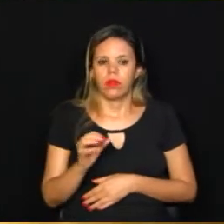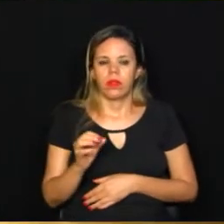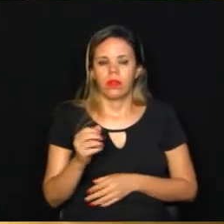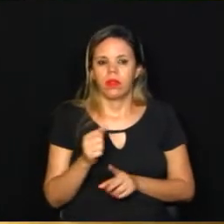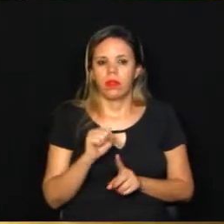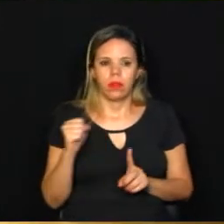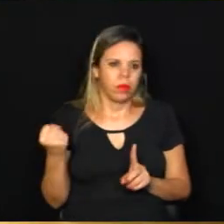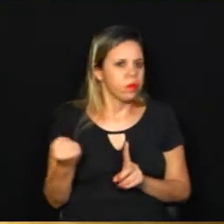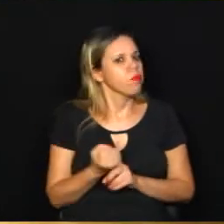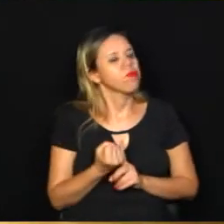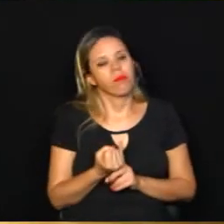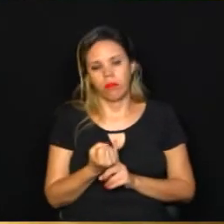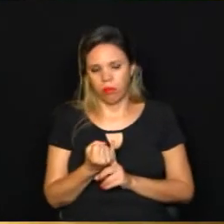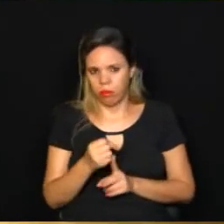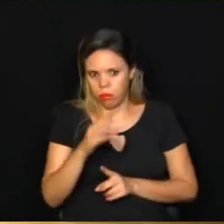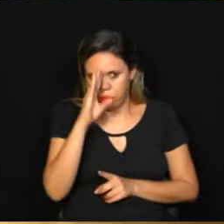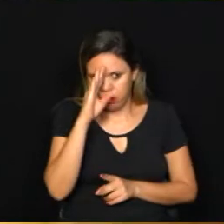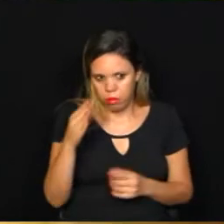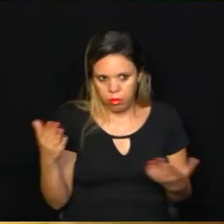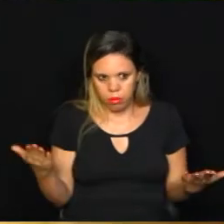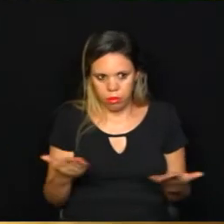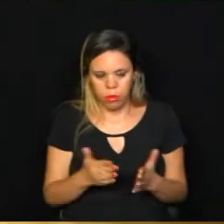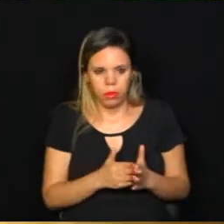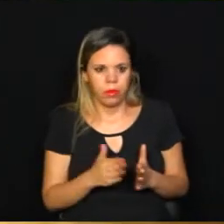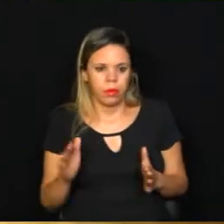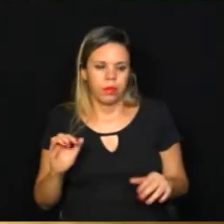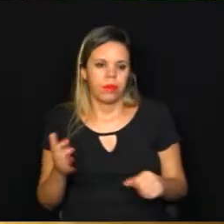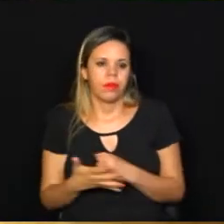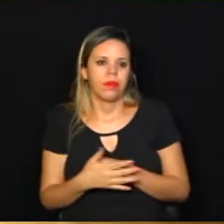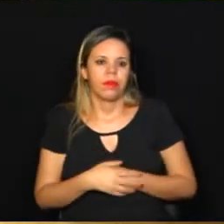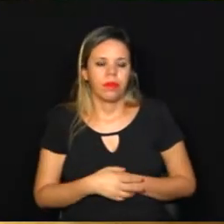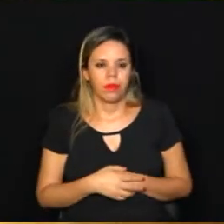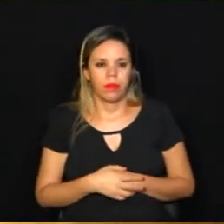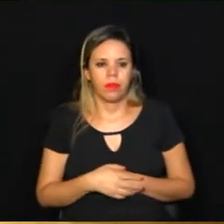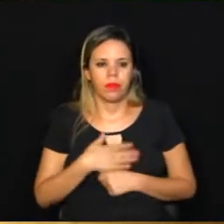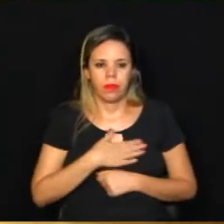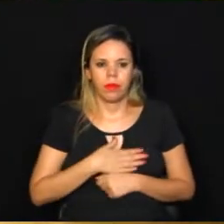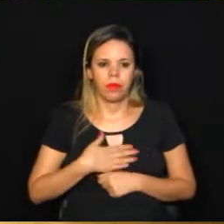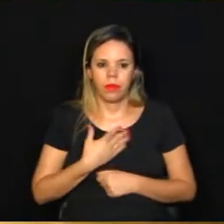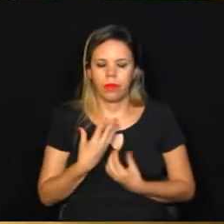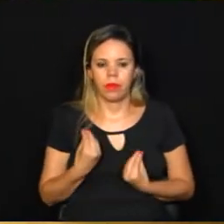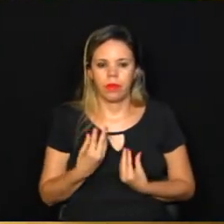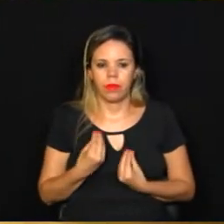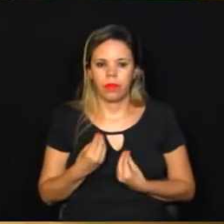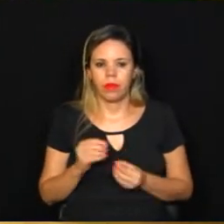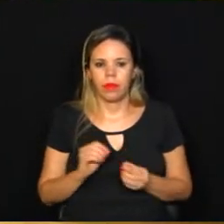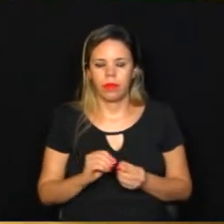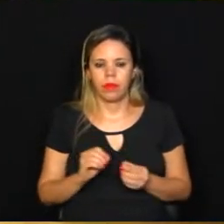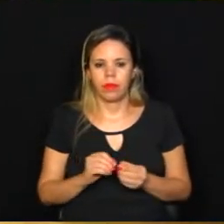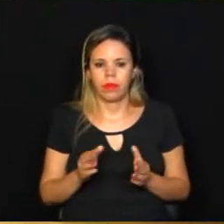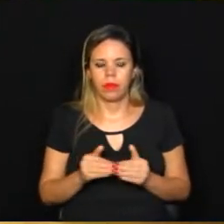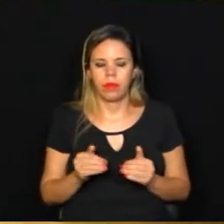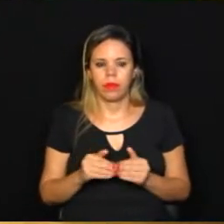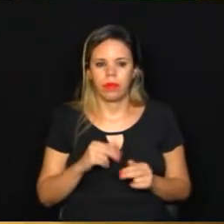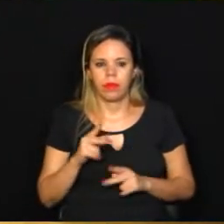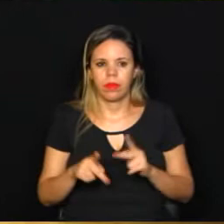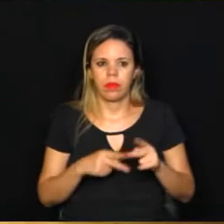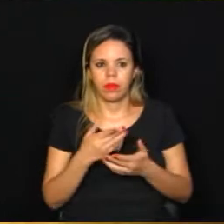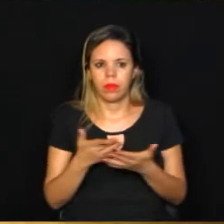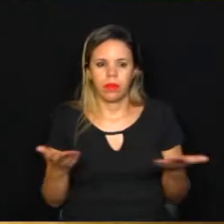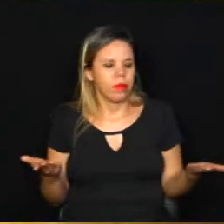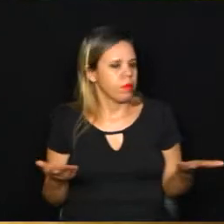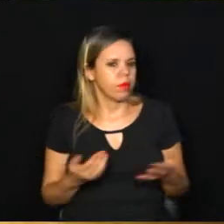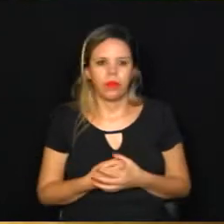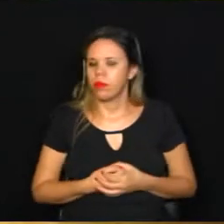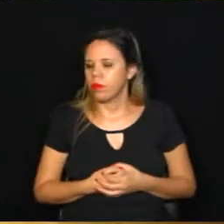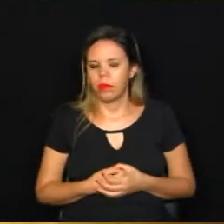assistência, principalmente agora, nessa época de pandemia. Eu gostaria muito de fazer esse apelo à população que